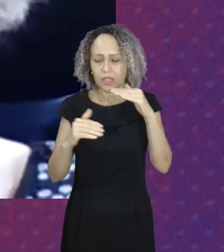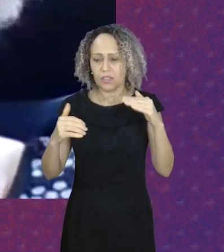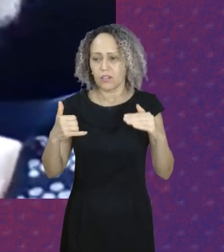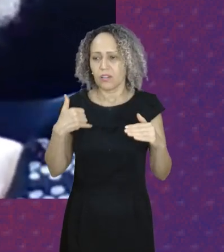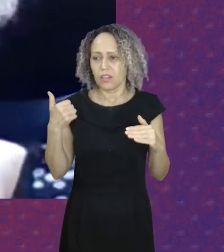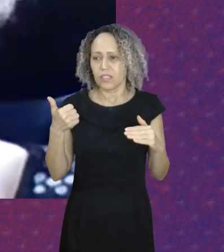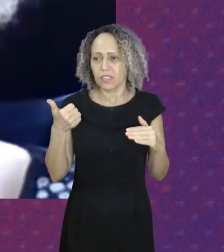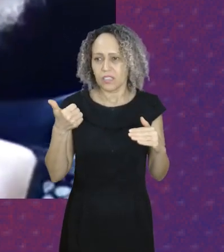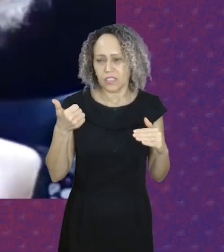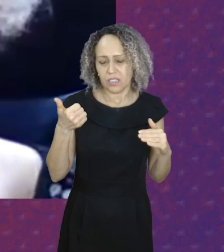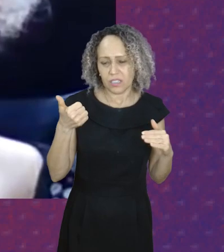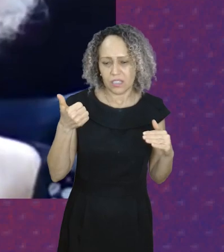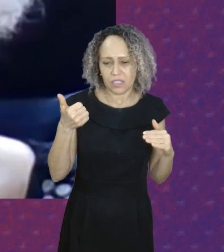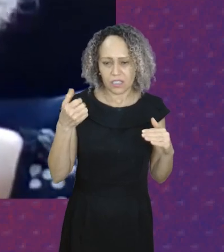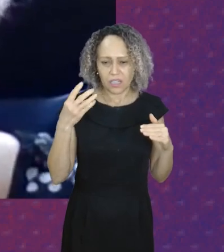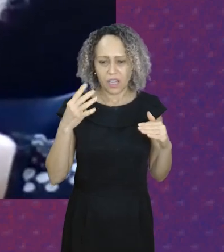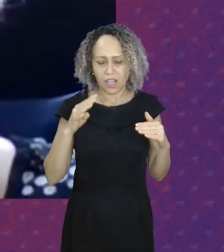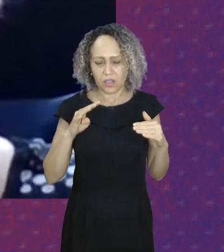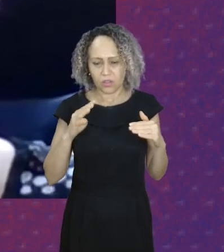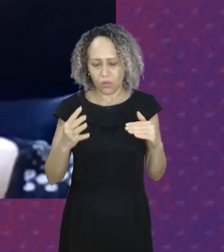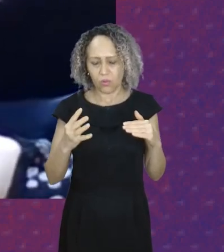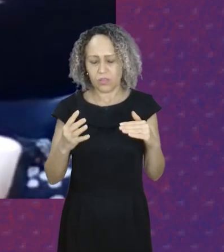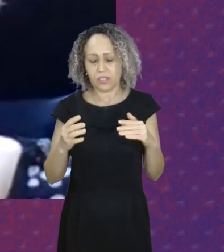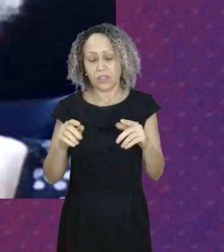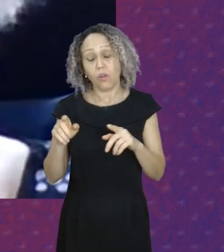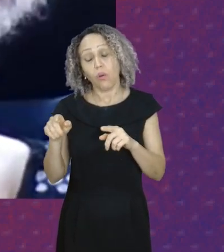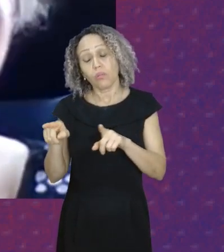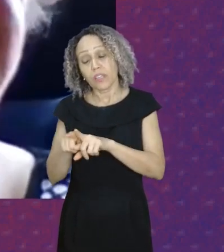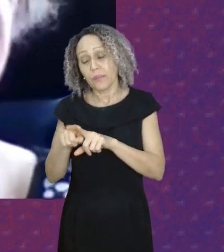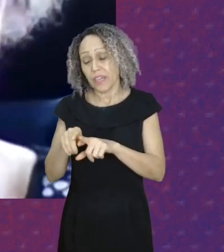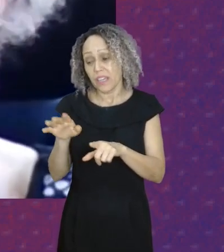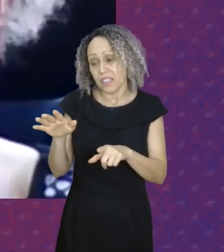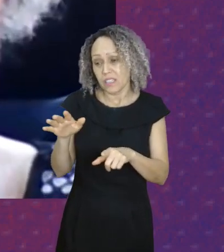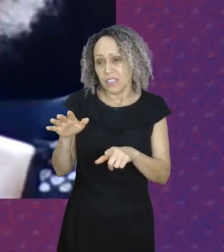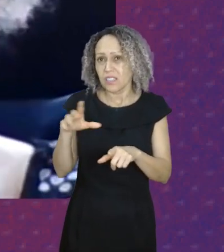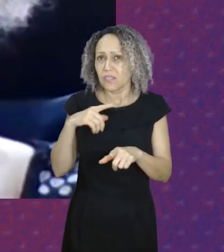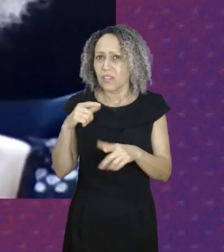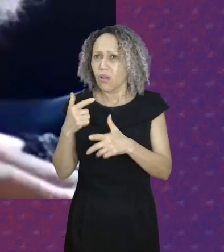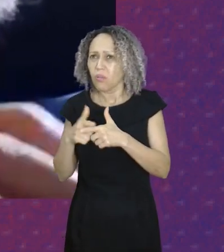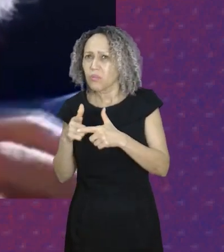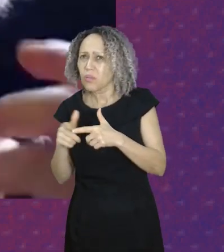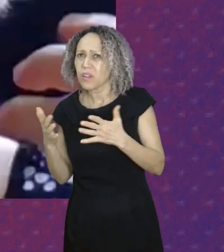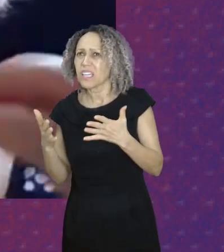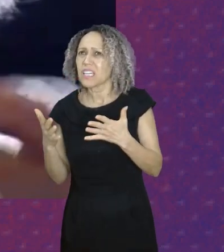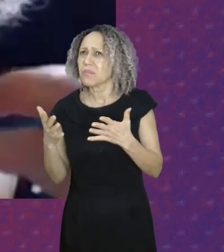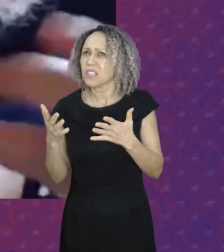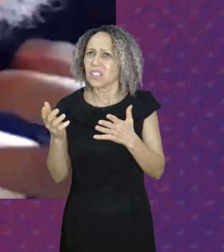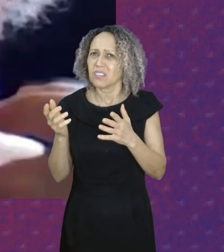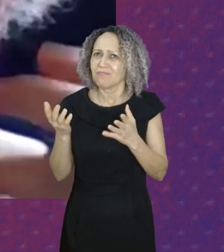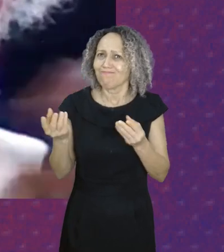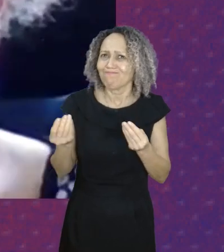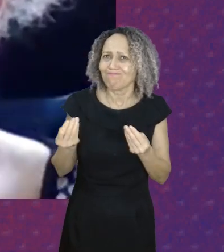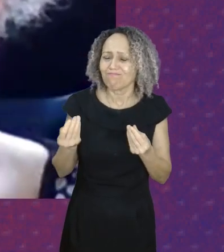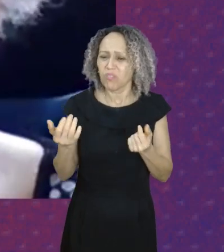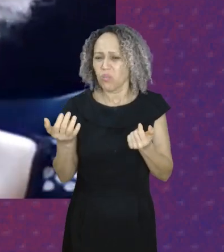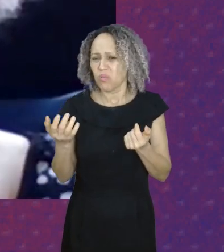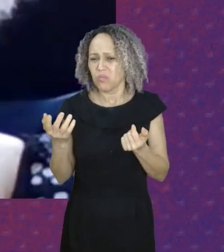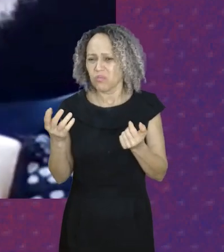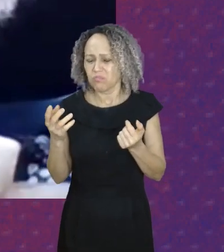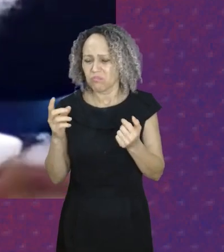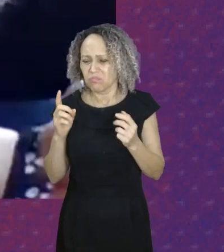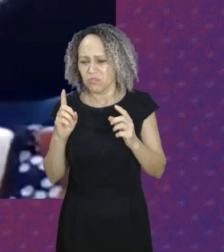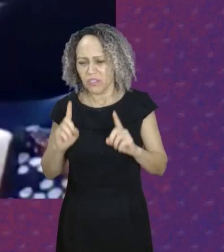Temos a violência psicológica, aquela que você é